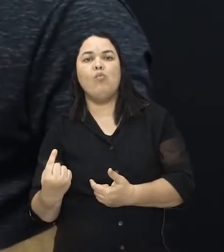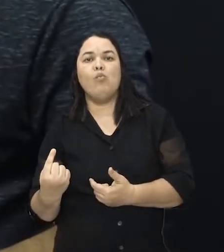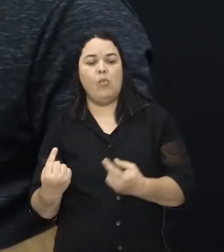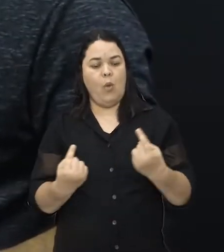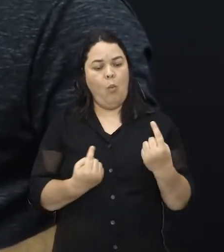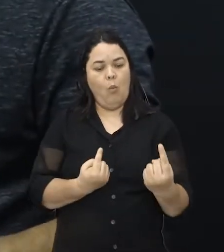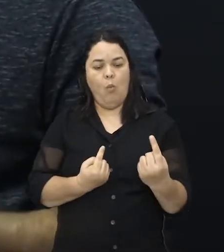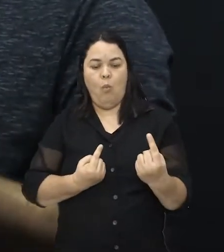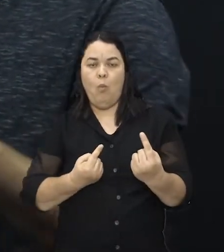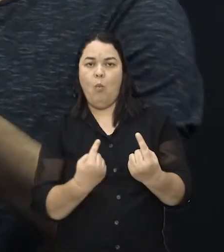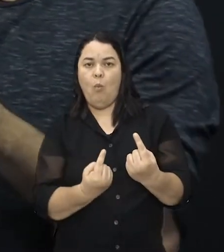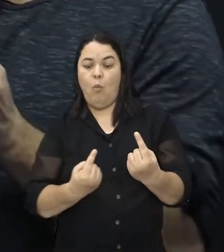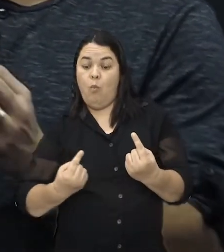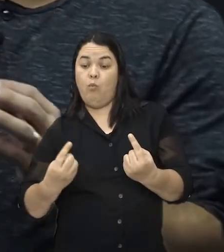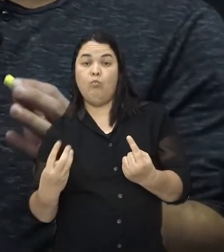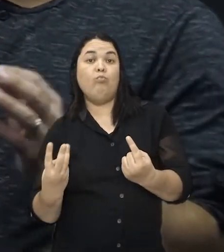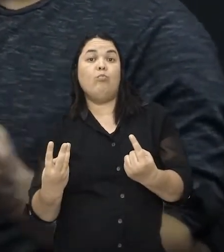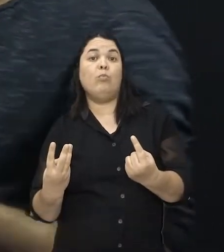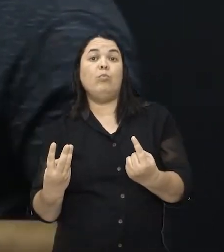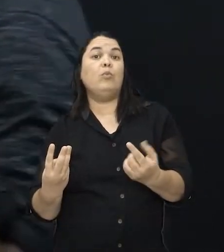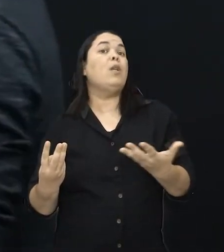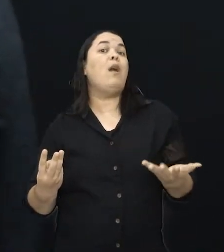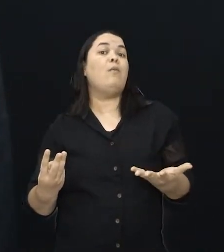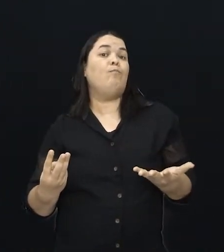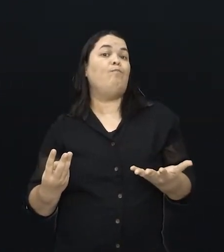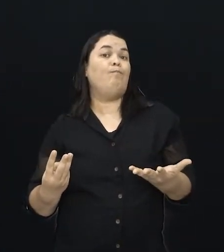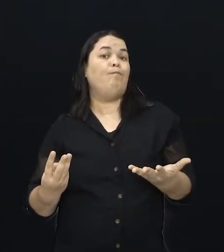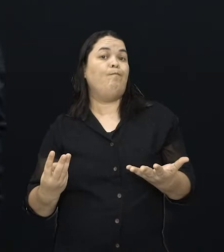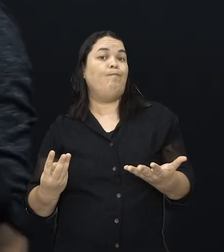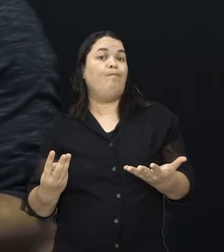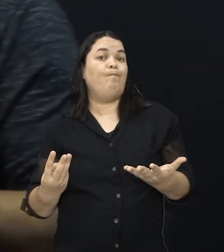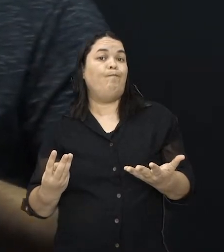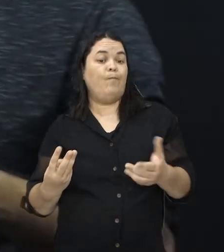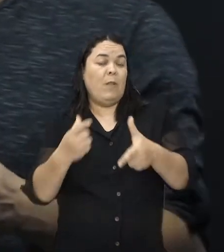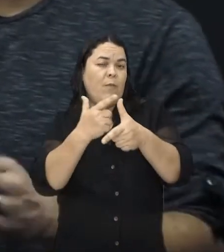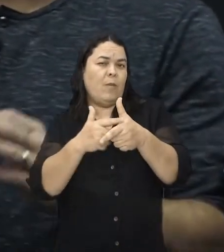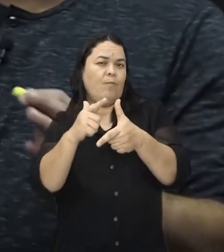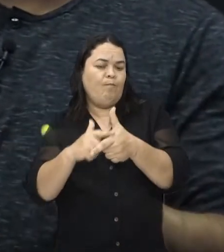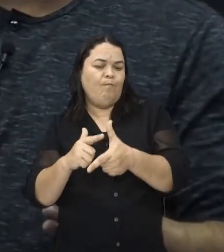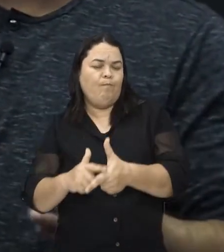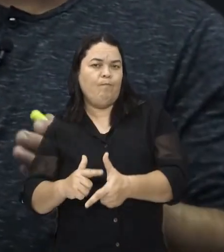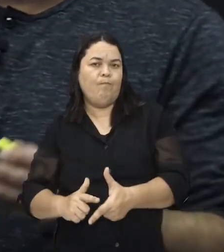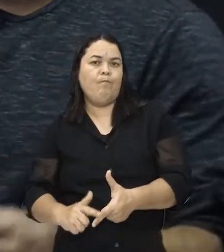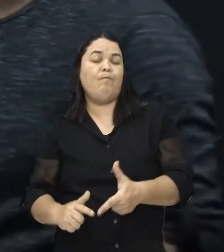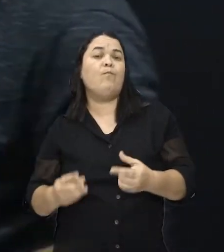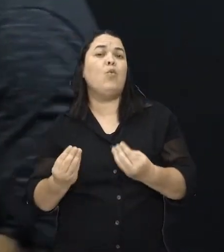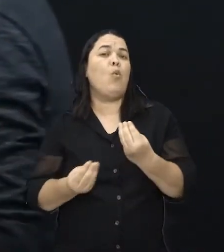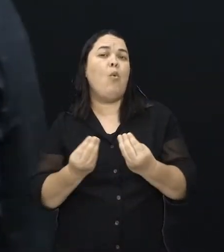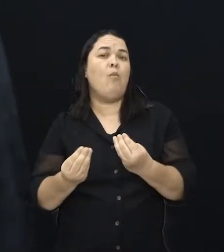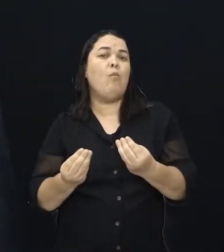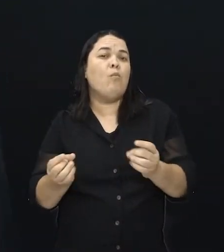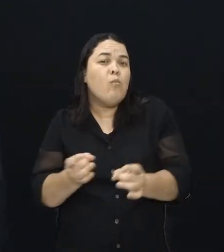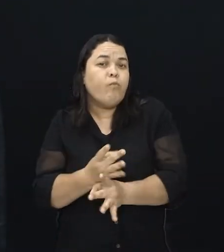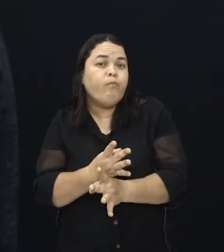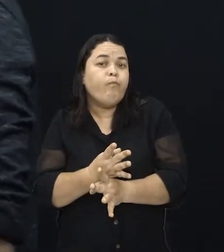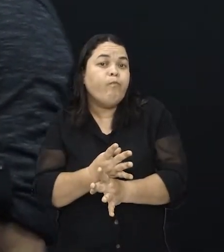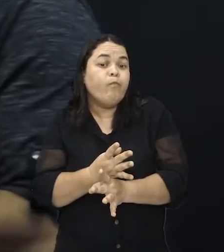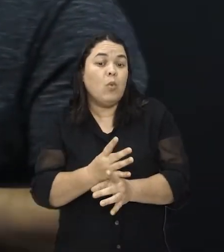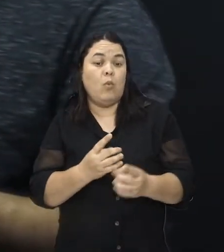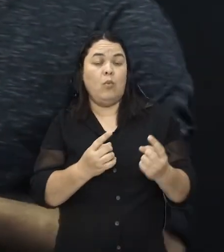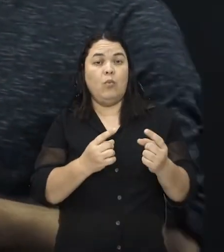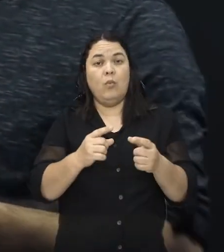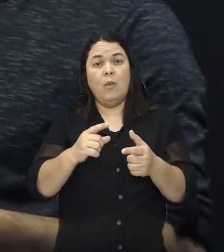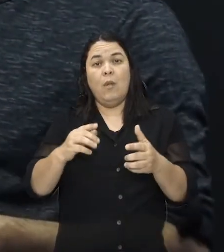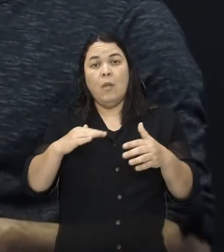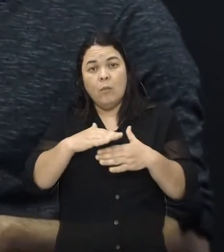sobrou 3. Então, não se esqueçam que a decomposição ela será finalizada quando todos os